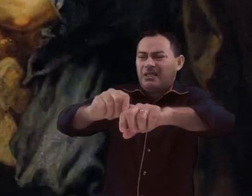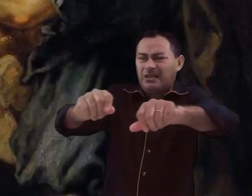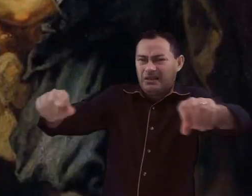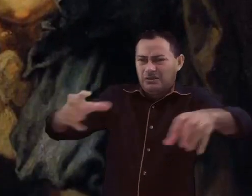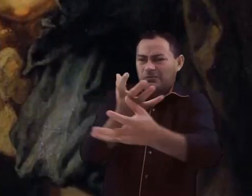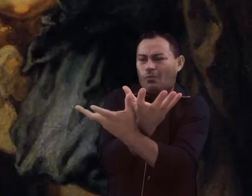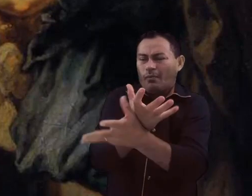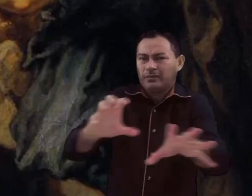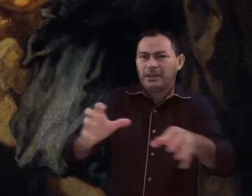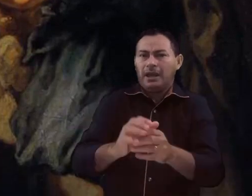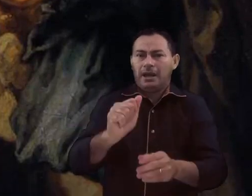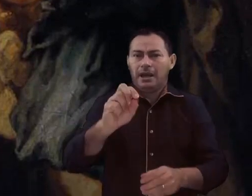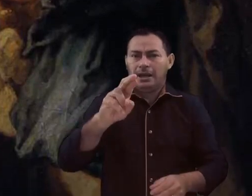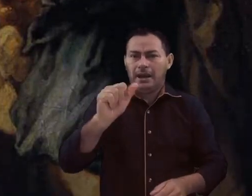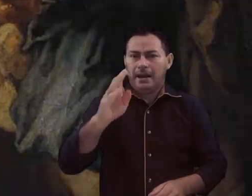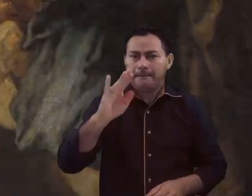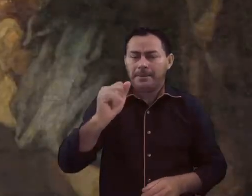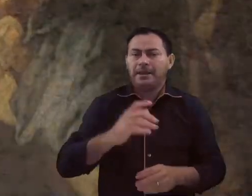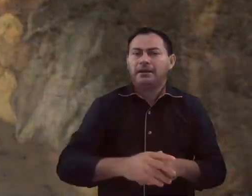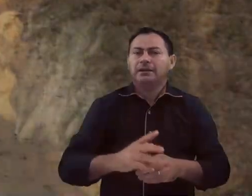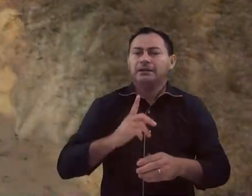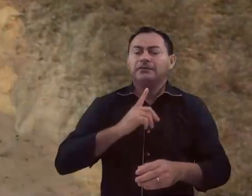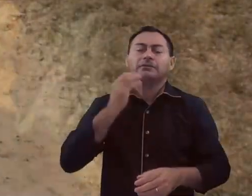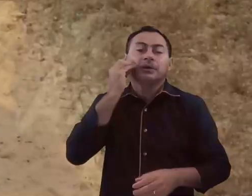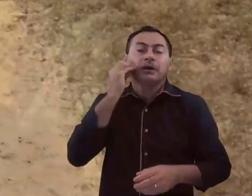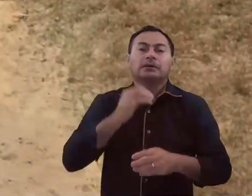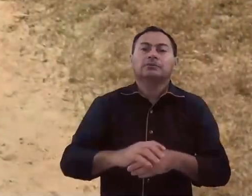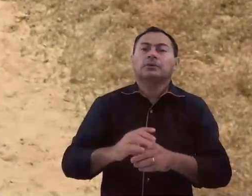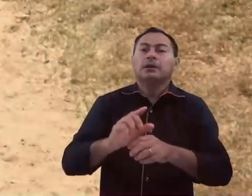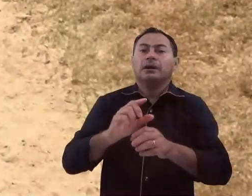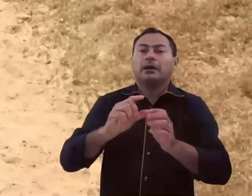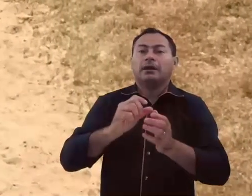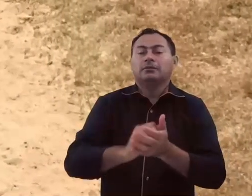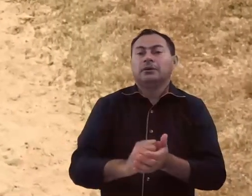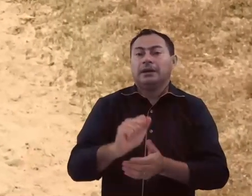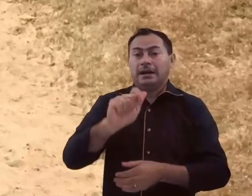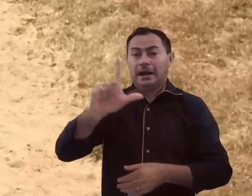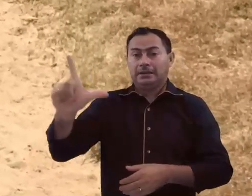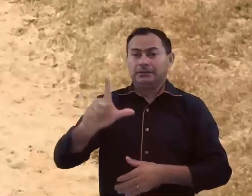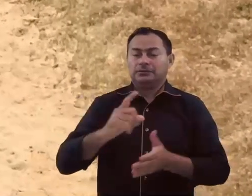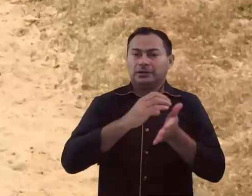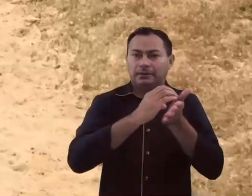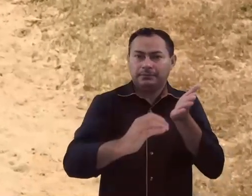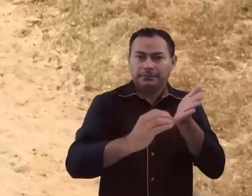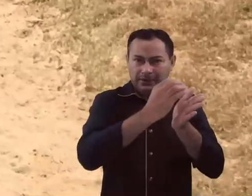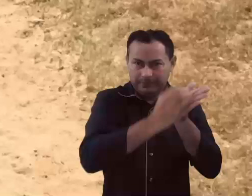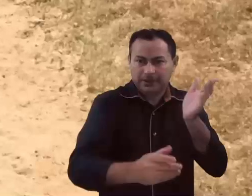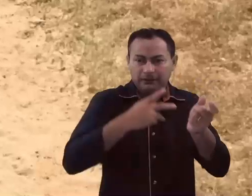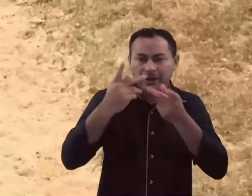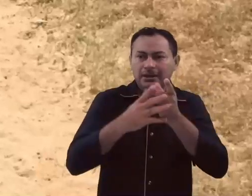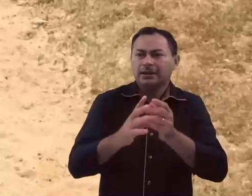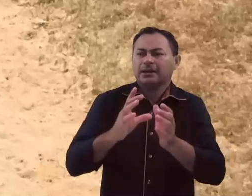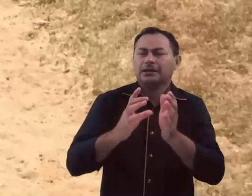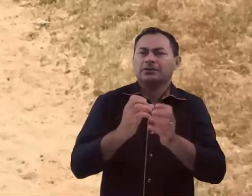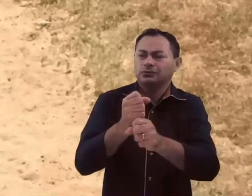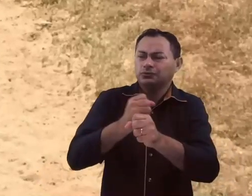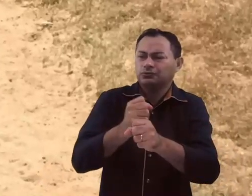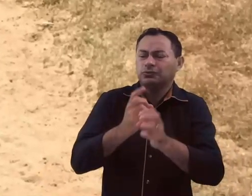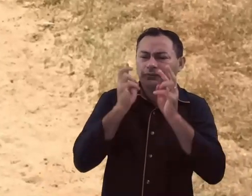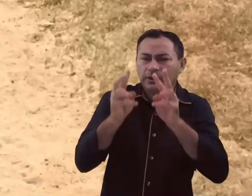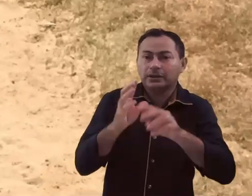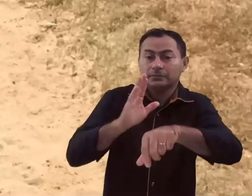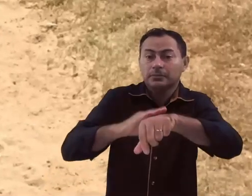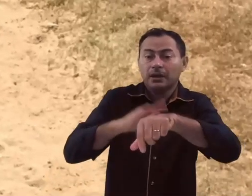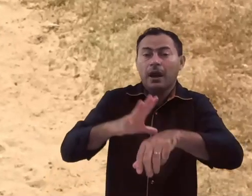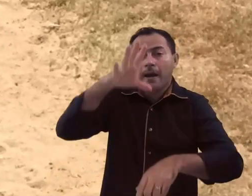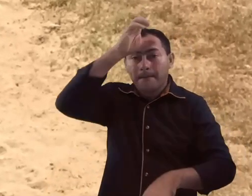relata esta experiência nos primeiros capítulos de Gálatas. Paulo passou anos no deserto com o Cristo ressurreto e conta